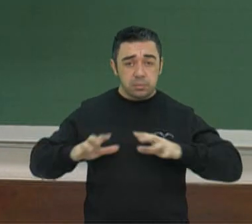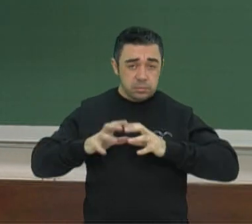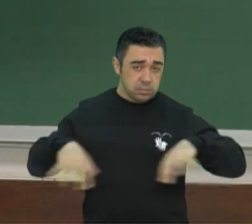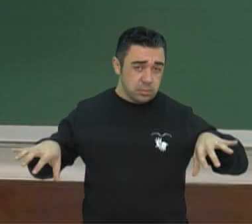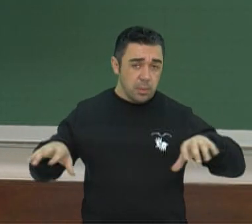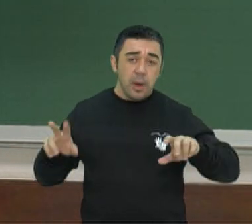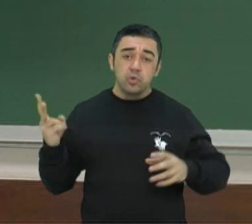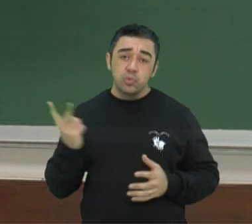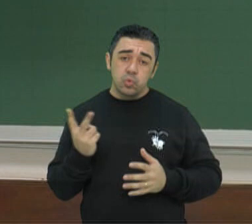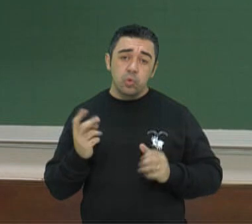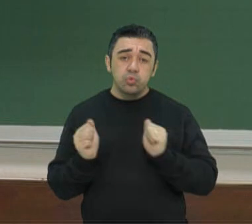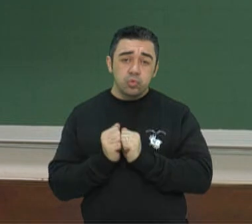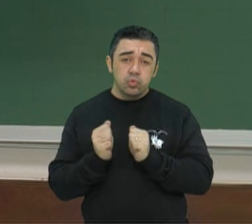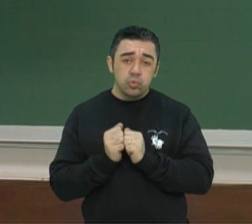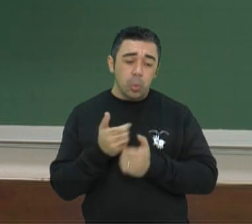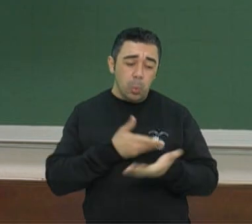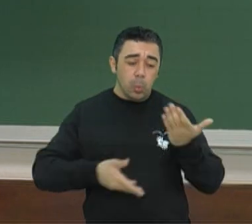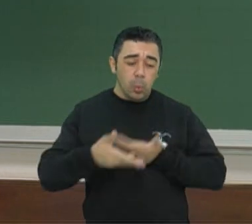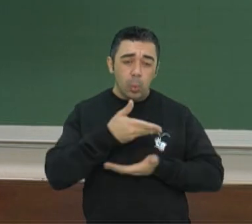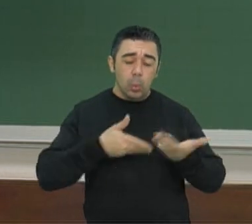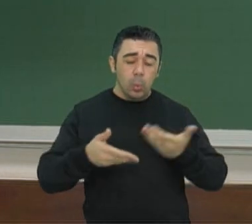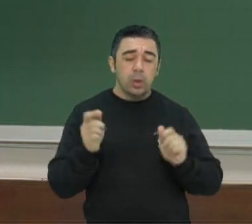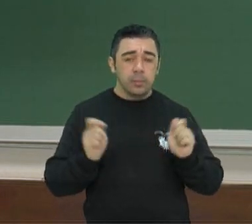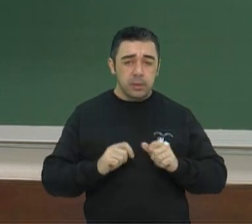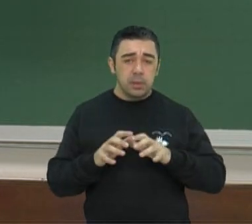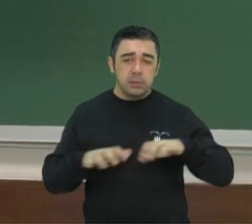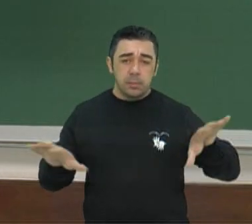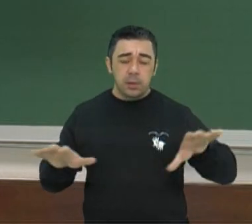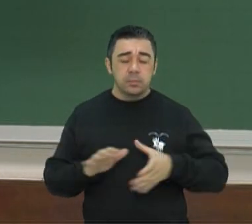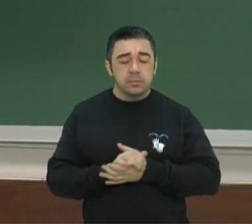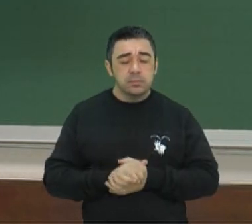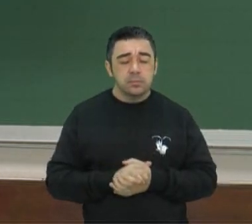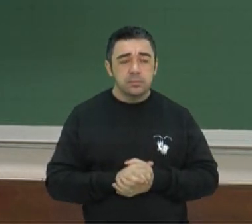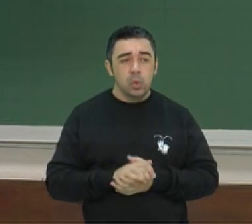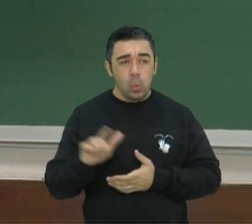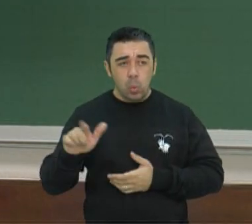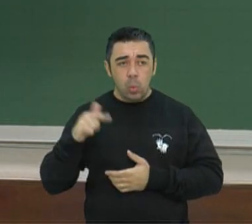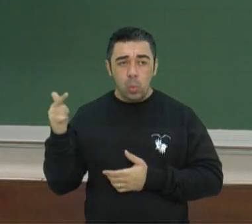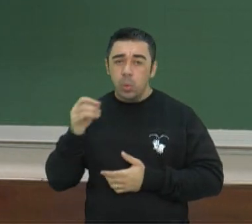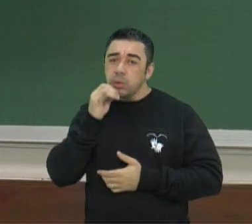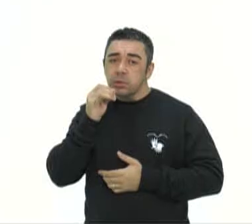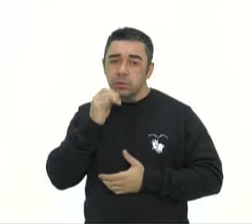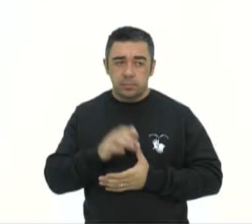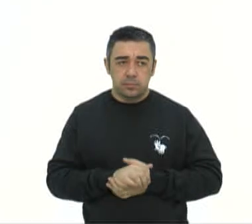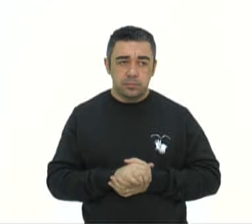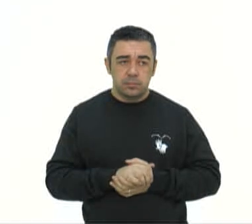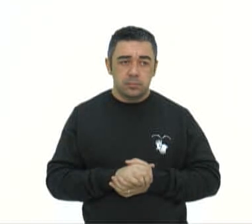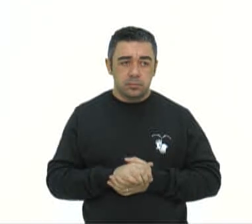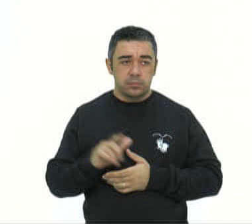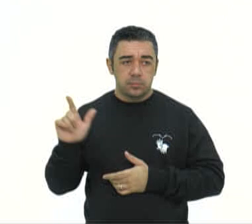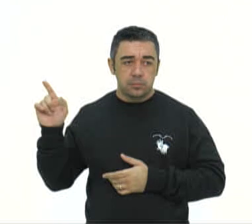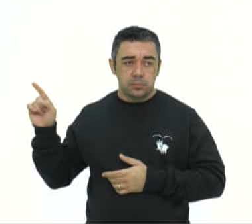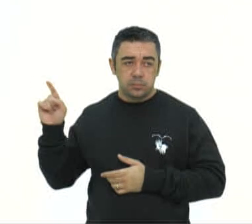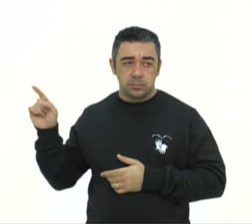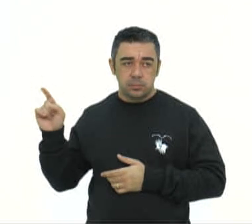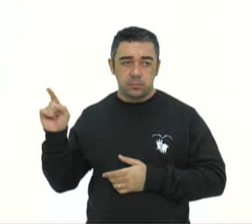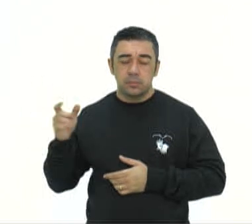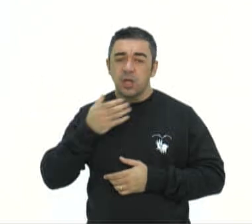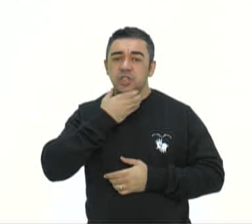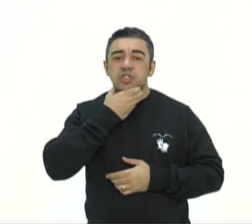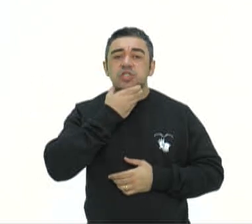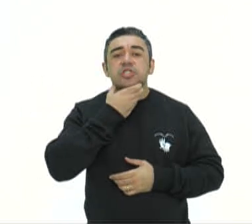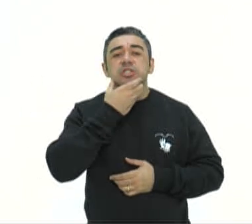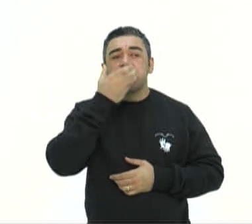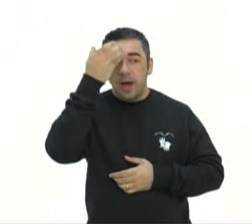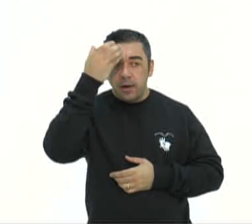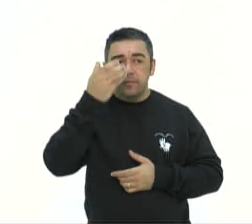melhor juntos. Mas se estiverem separados, ok também. Aqui, ó, outro exemplo, né? Essa outra ave, que é o oxpecker, e